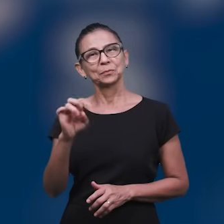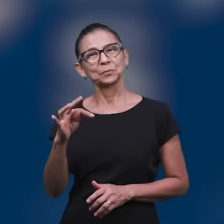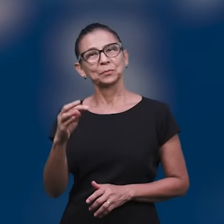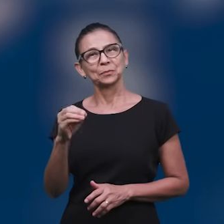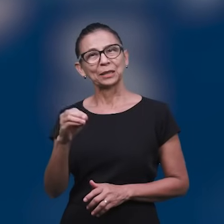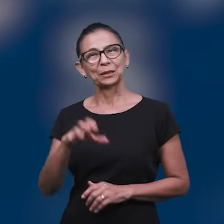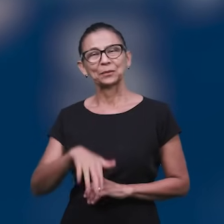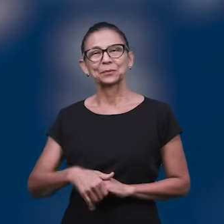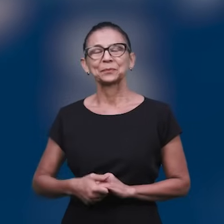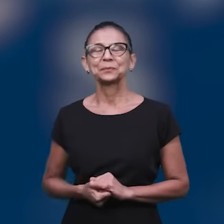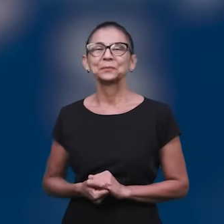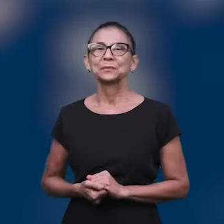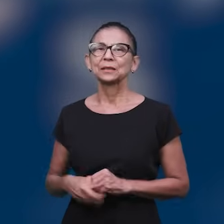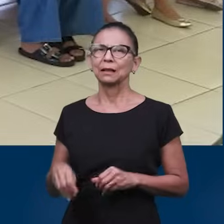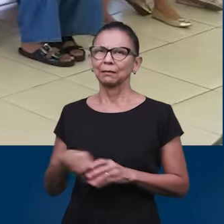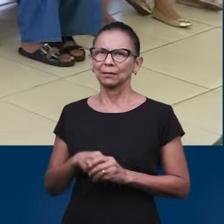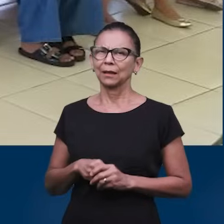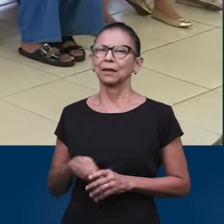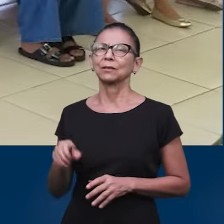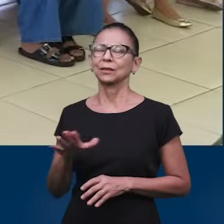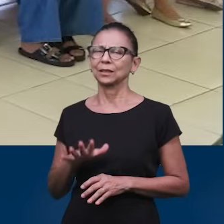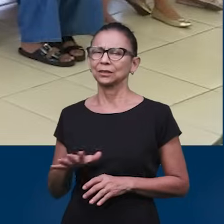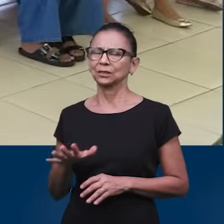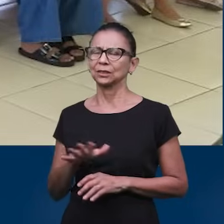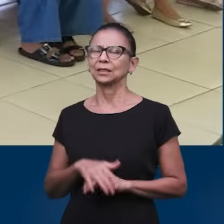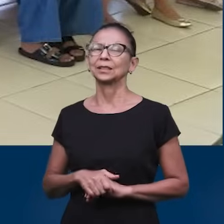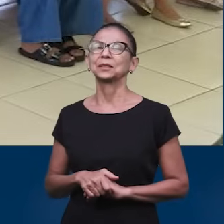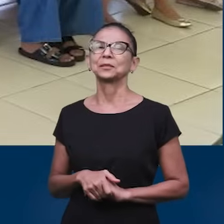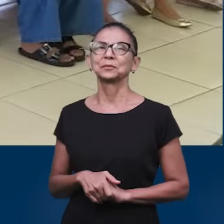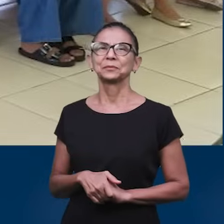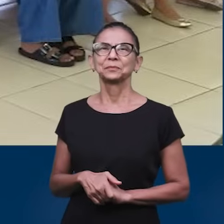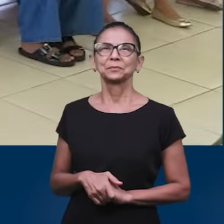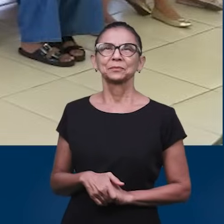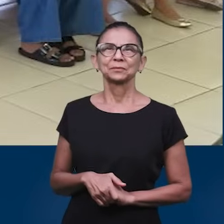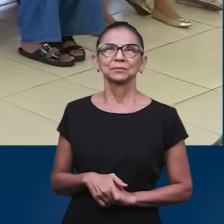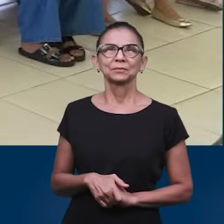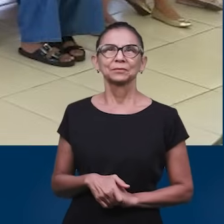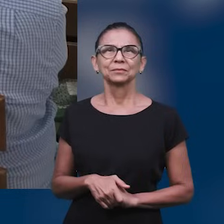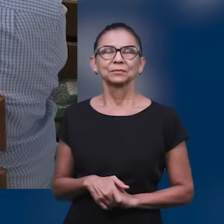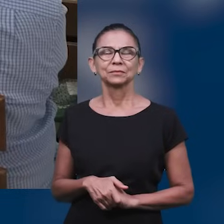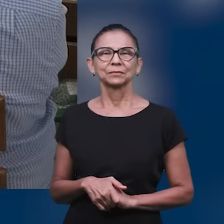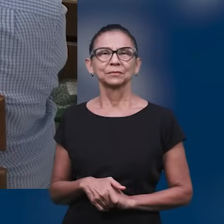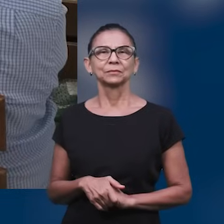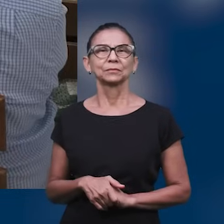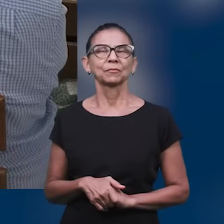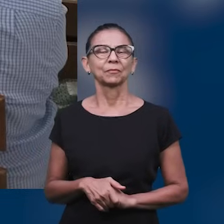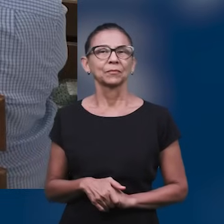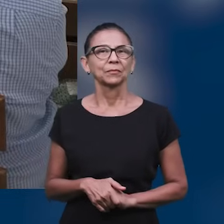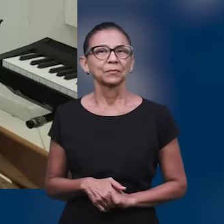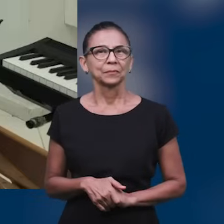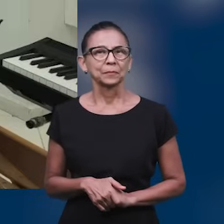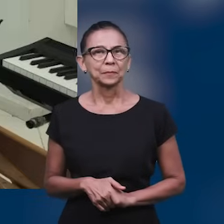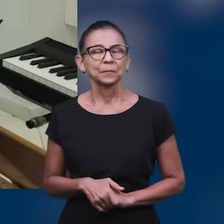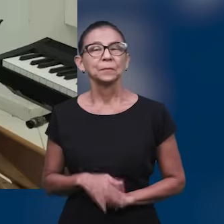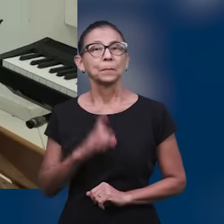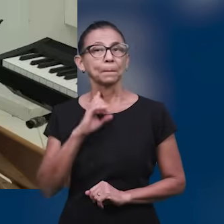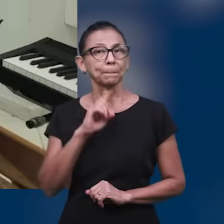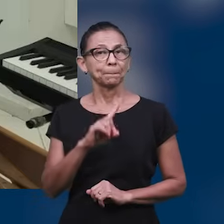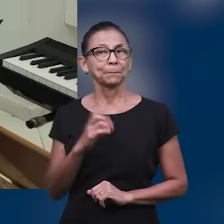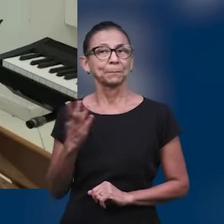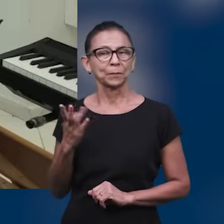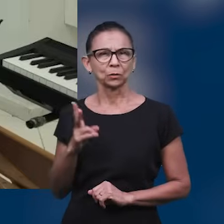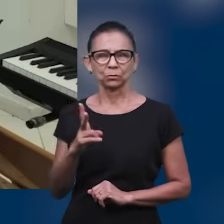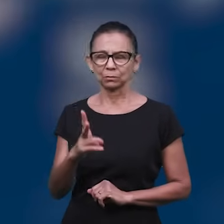do Campo, Distrito de Ouro Preto. Agora de Ouro Branco, lá do bairro Siderurgia. Da ICM de São João del Rei,